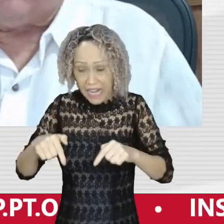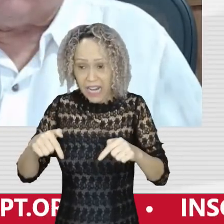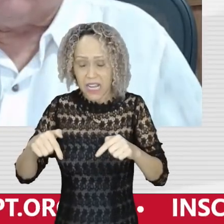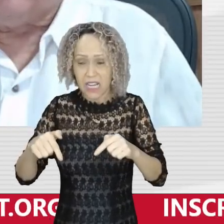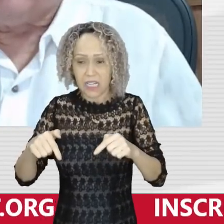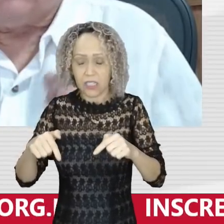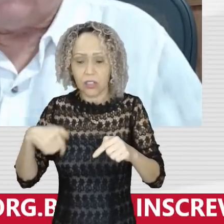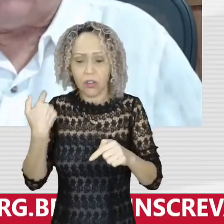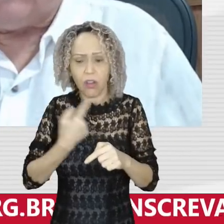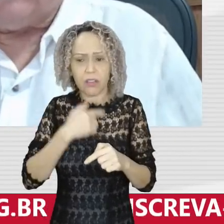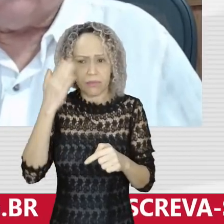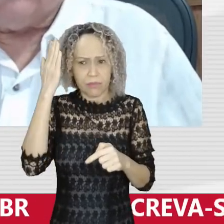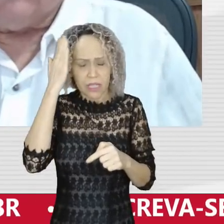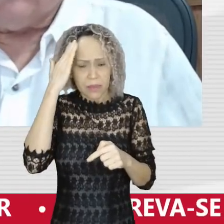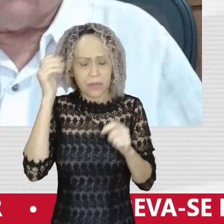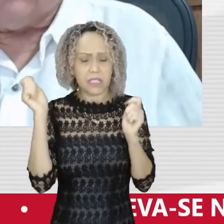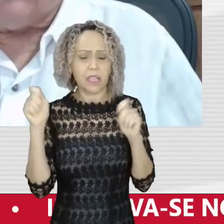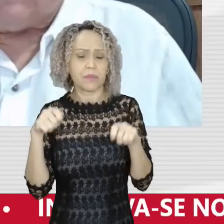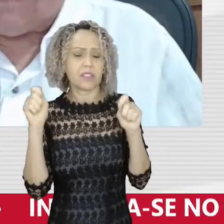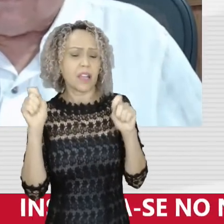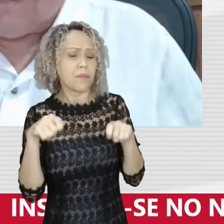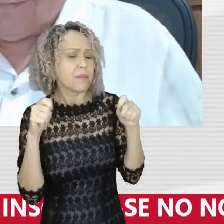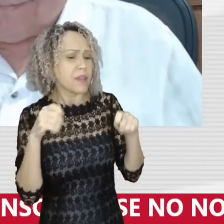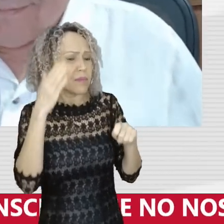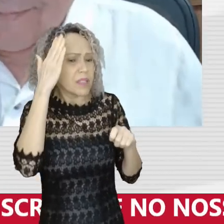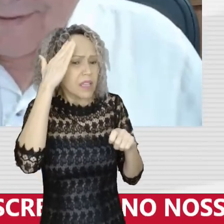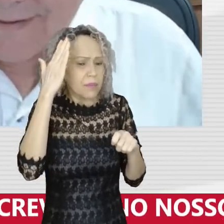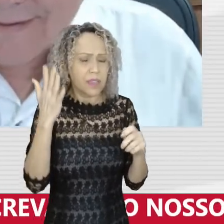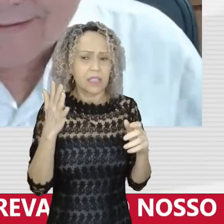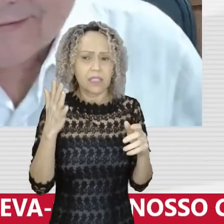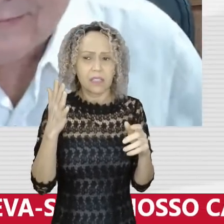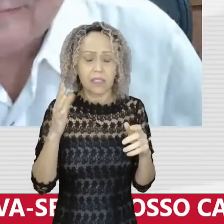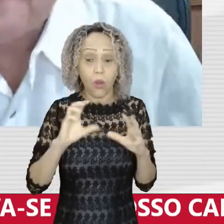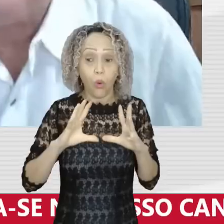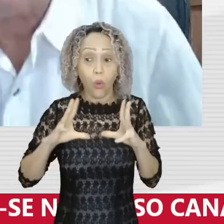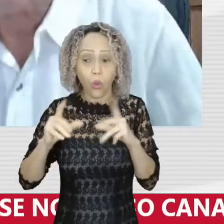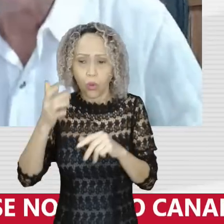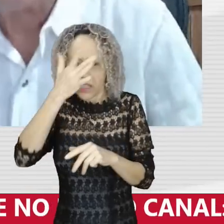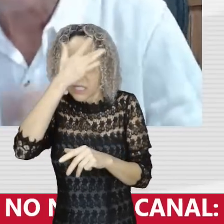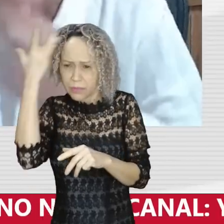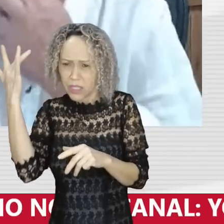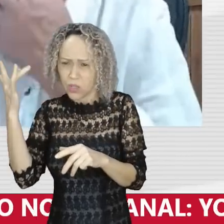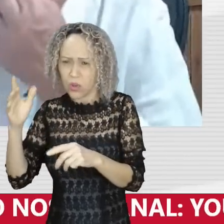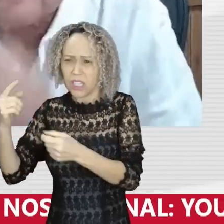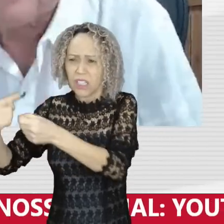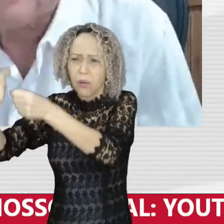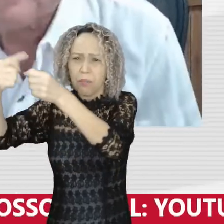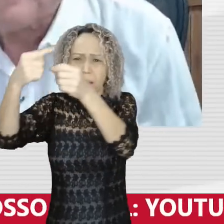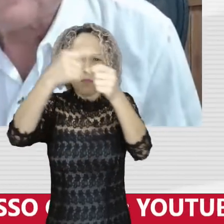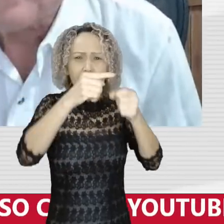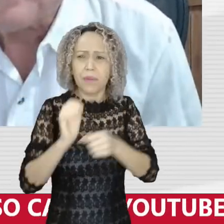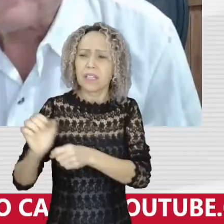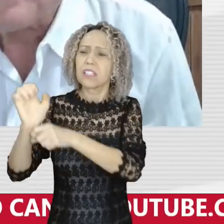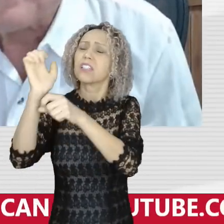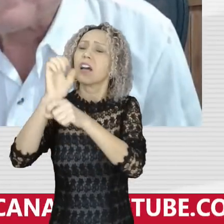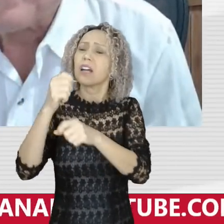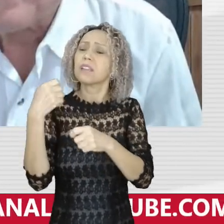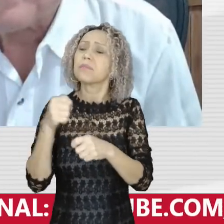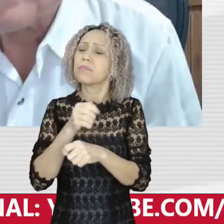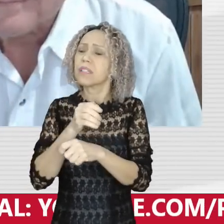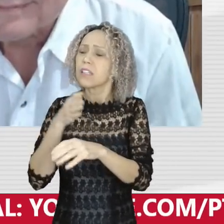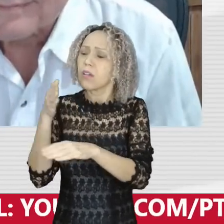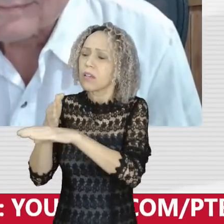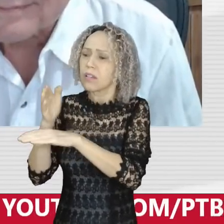precisamos da colaboração de todo mundo que faça esse cadastro. Precisa entrar no site